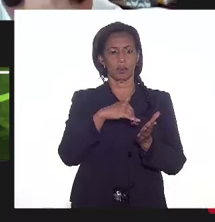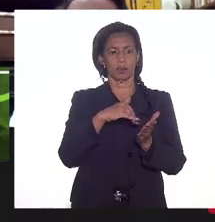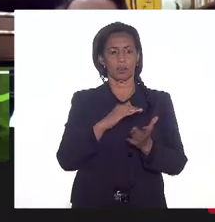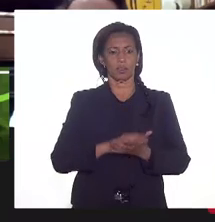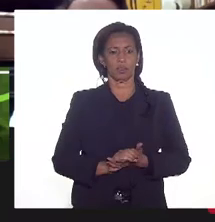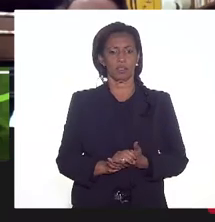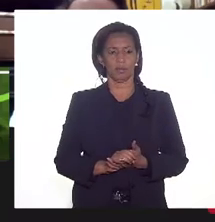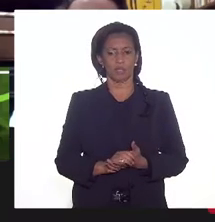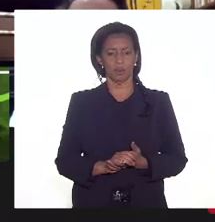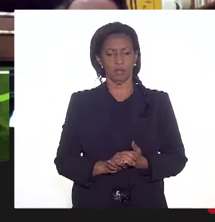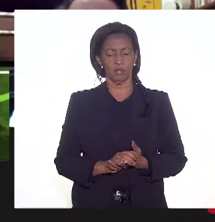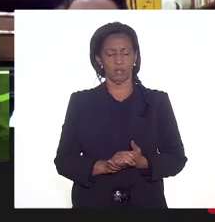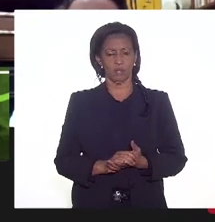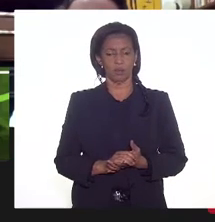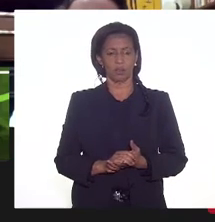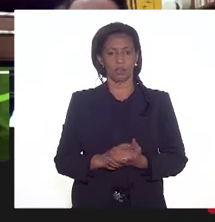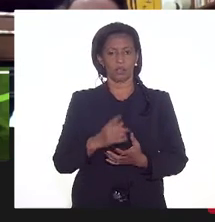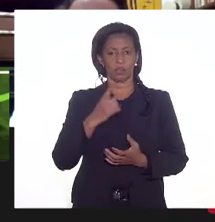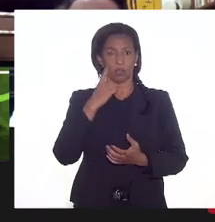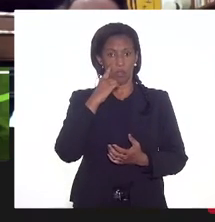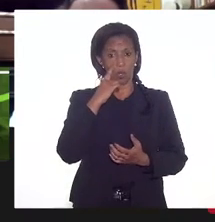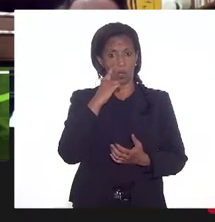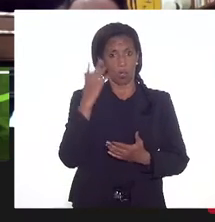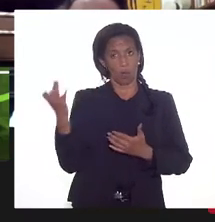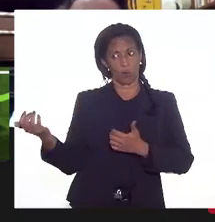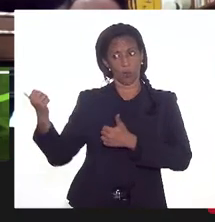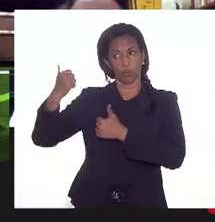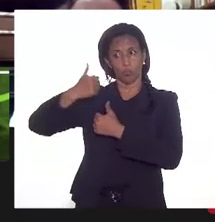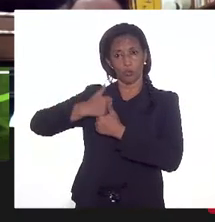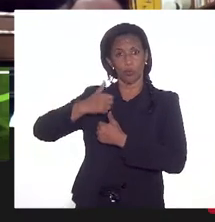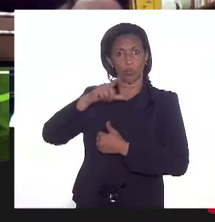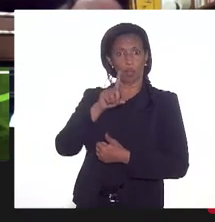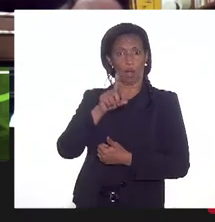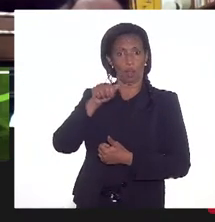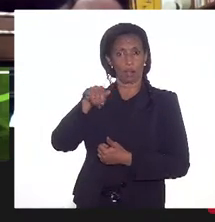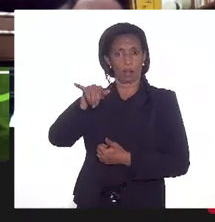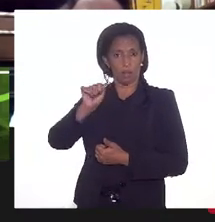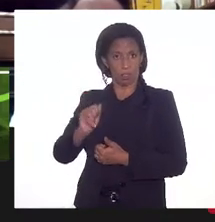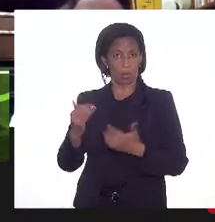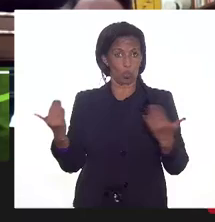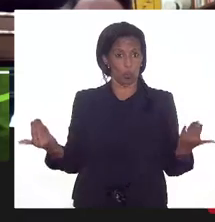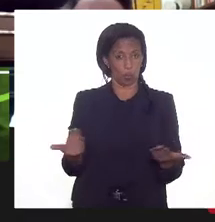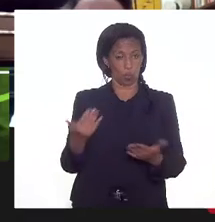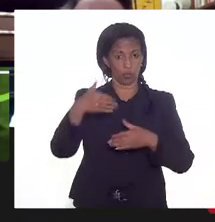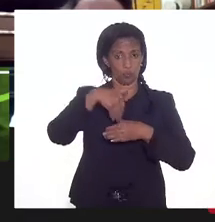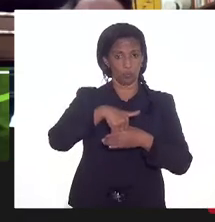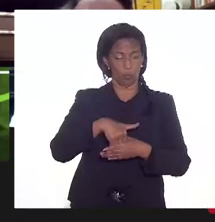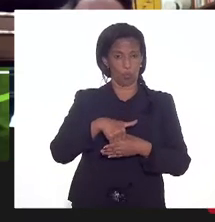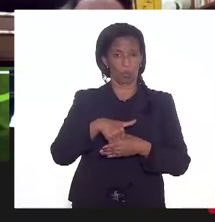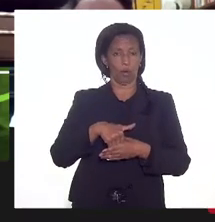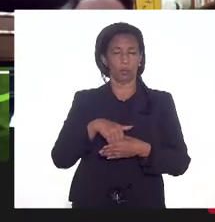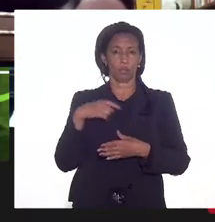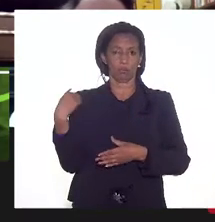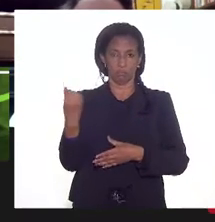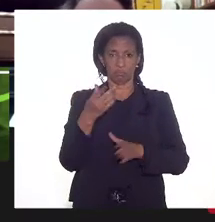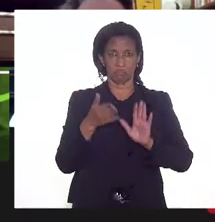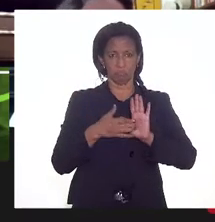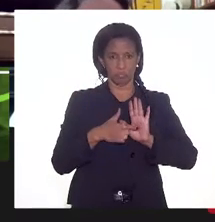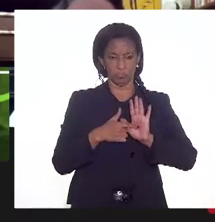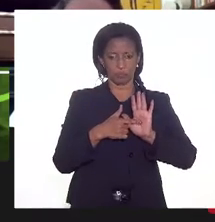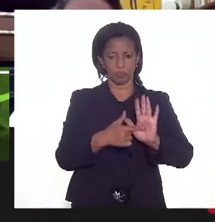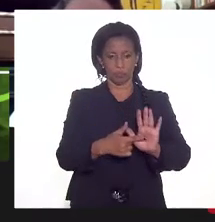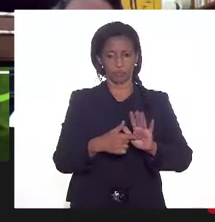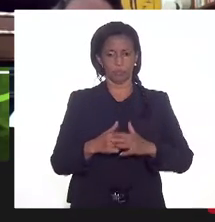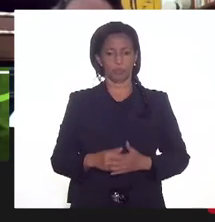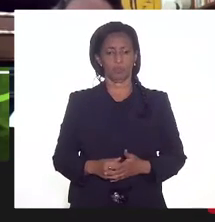eu estou fazendo uma observação aqui antes de passar a presença para a deputada Dani hoje vota na Assembleia um projeto de lei que nós apresentamos já vota em segunda